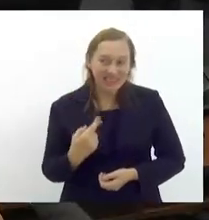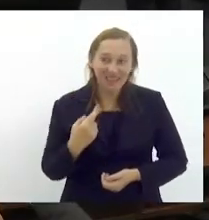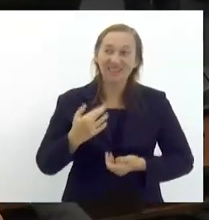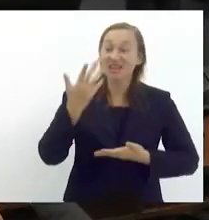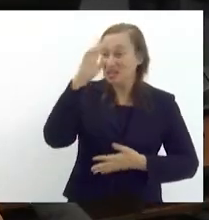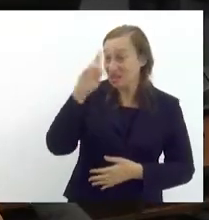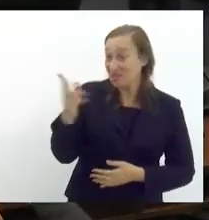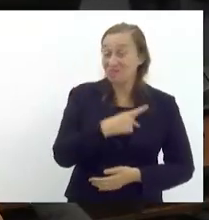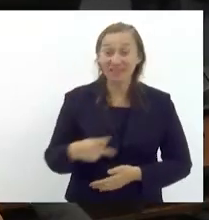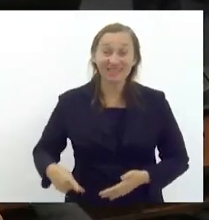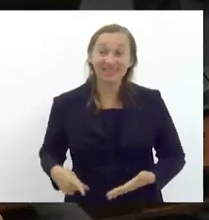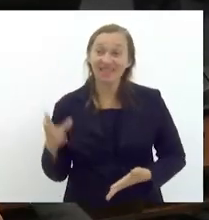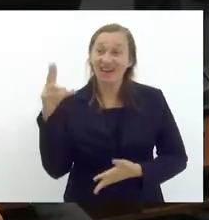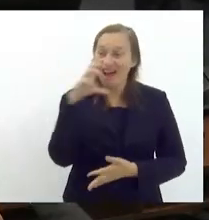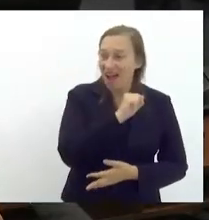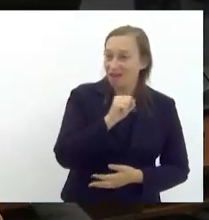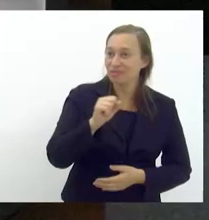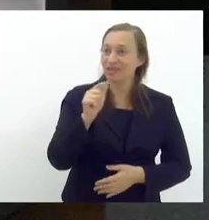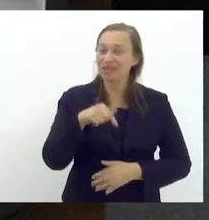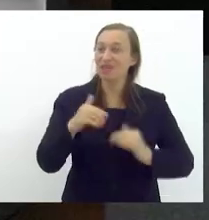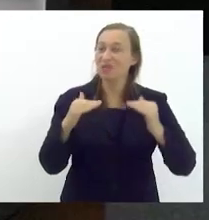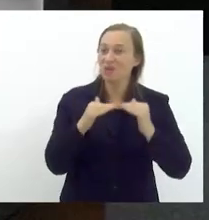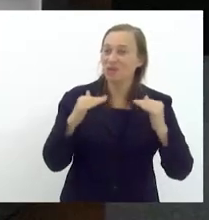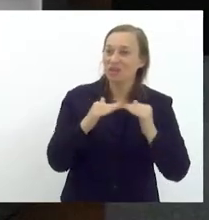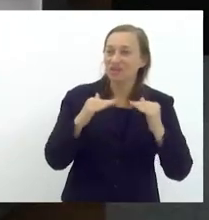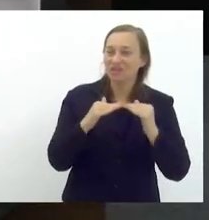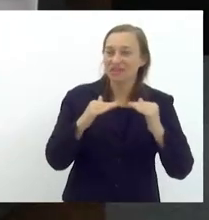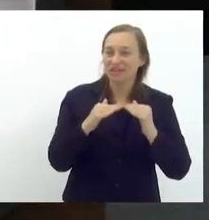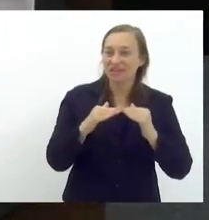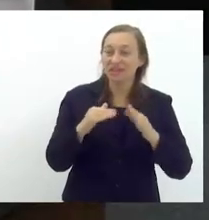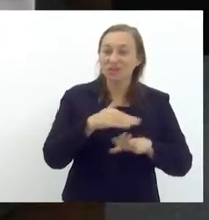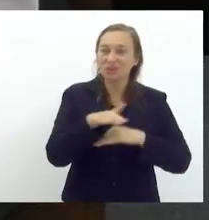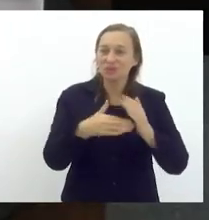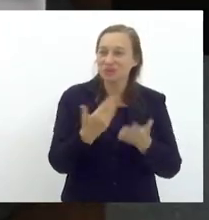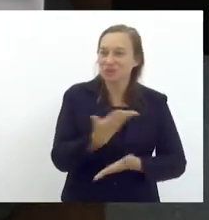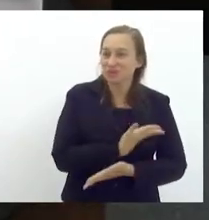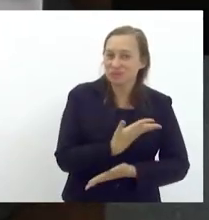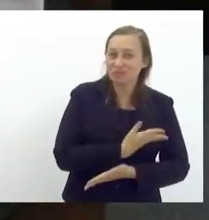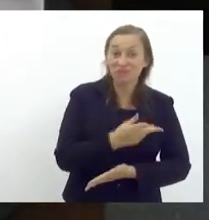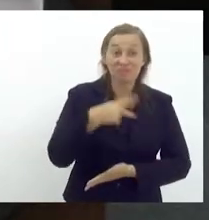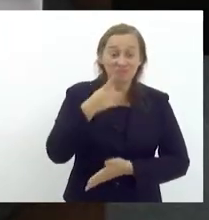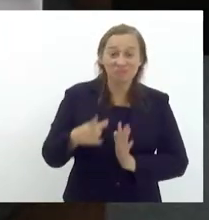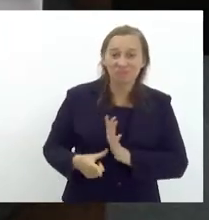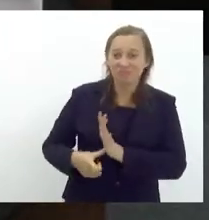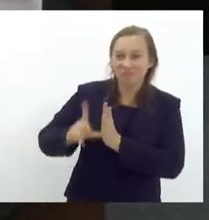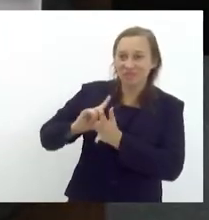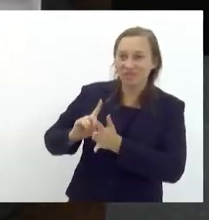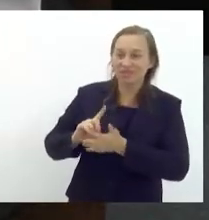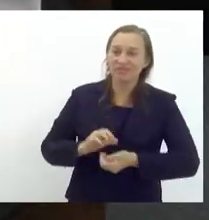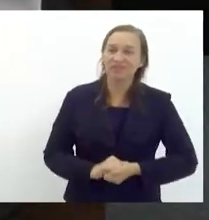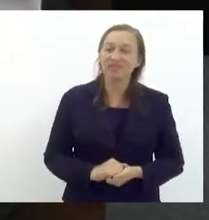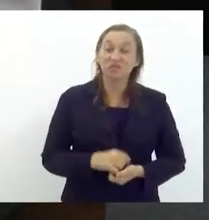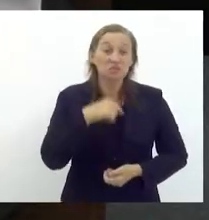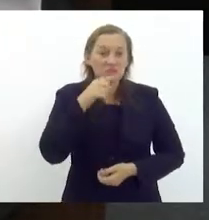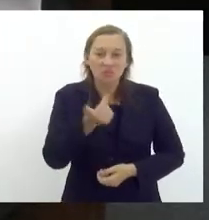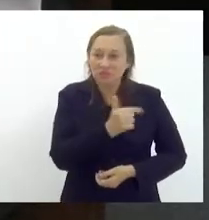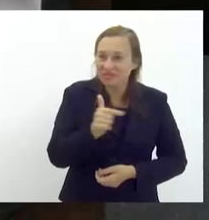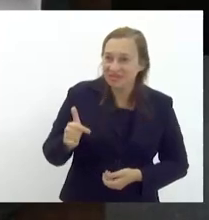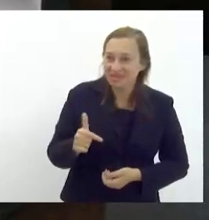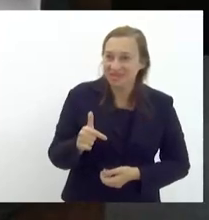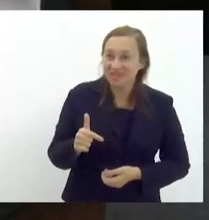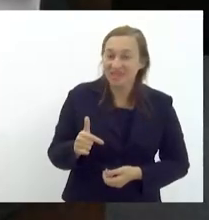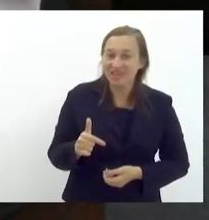muito rápido aqui concordando com todos os colegas aqui que me antecederam essa Sem dúvida nenhuma